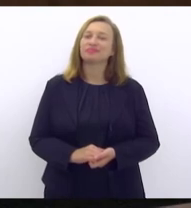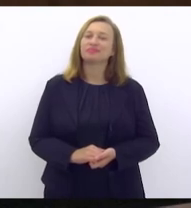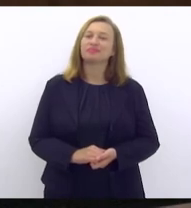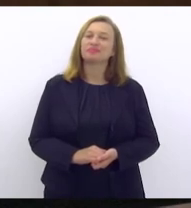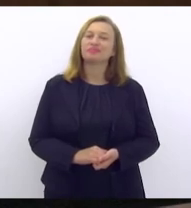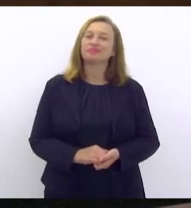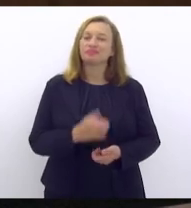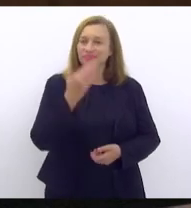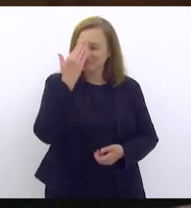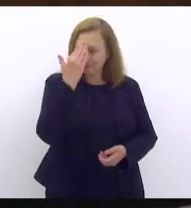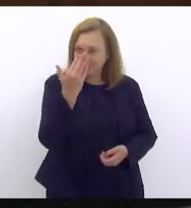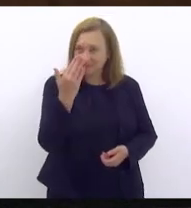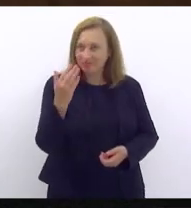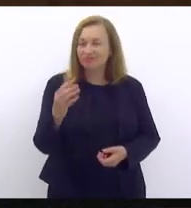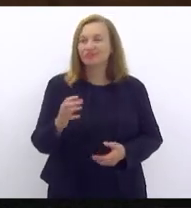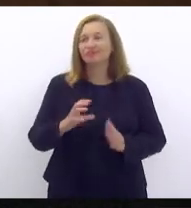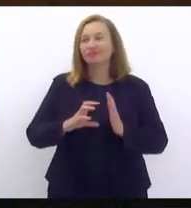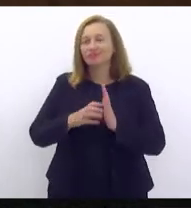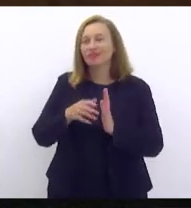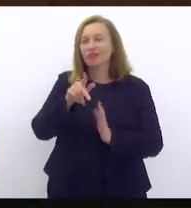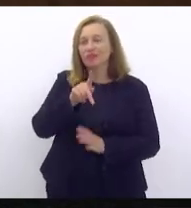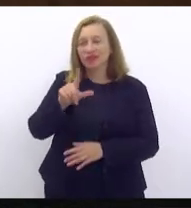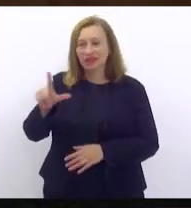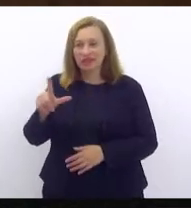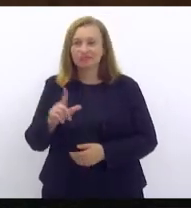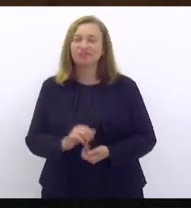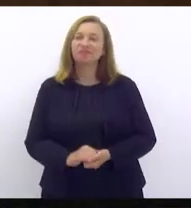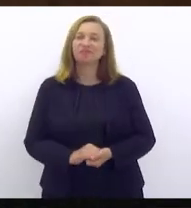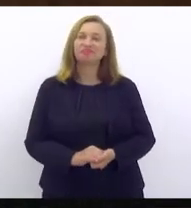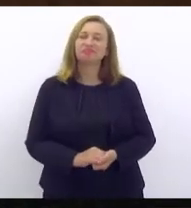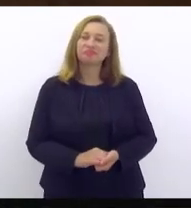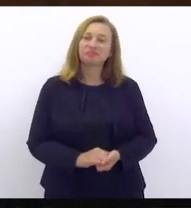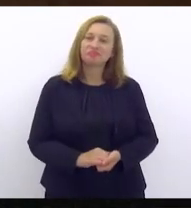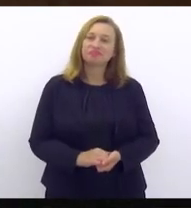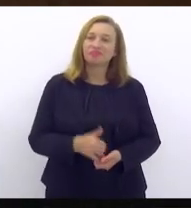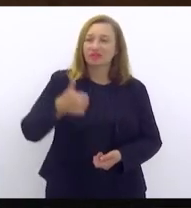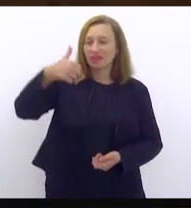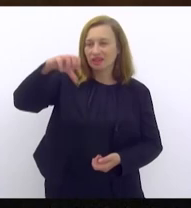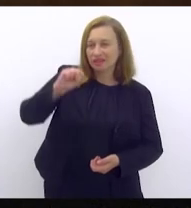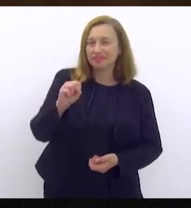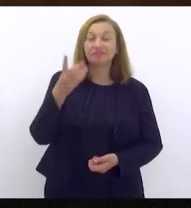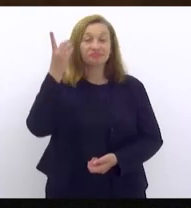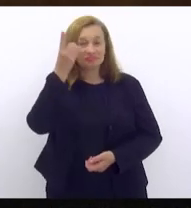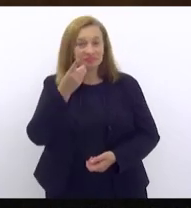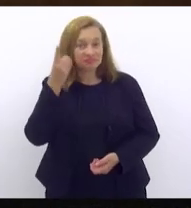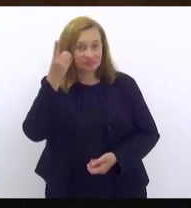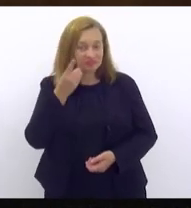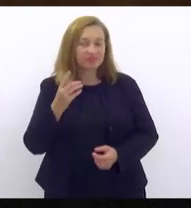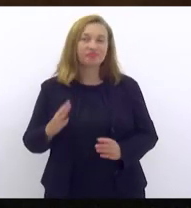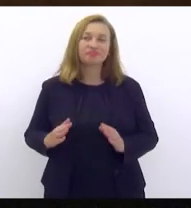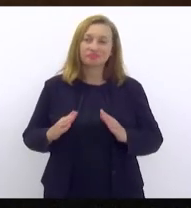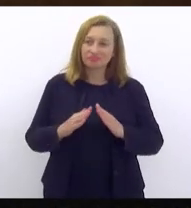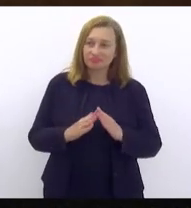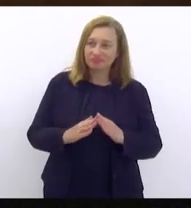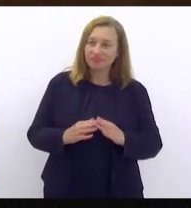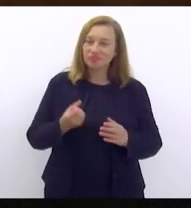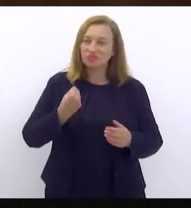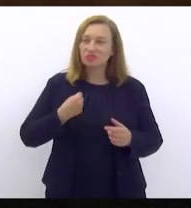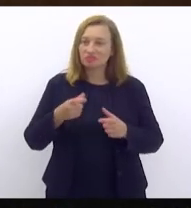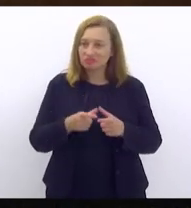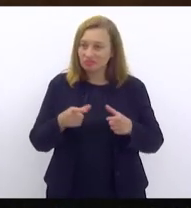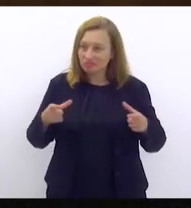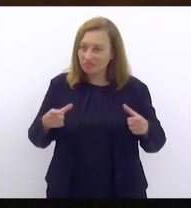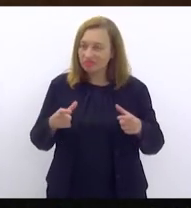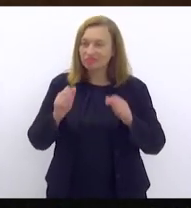eu quero agradecer aqui a bancada do PL. Nós somos 18 deputados, né, nessa casa, a maior bancada